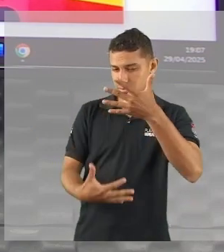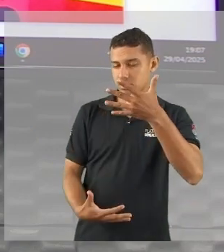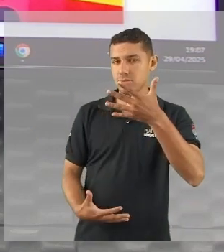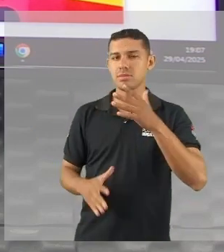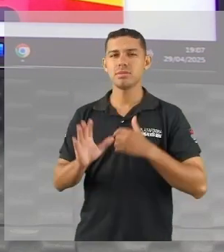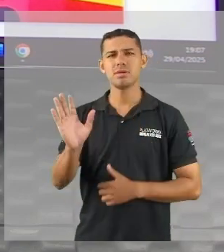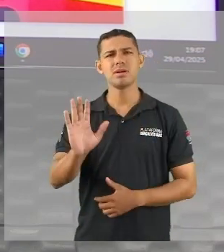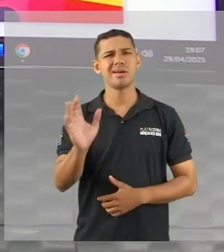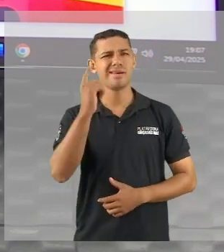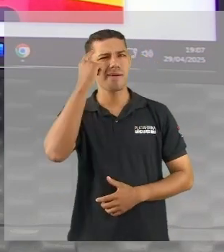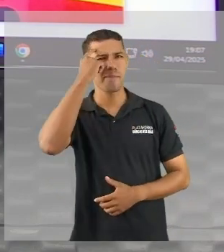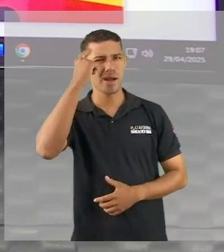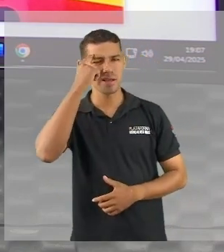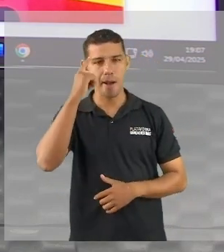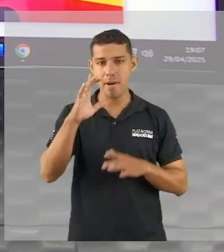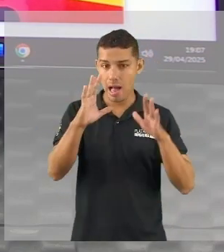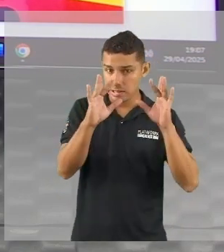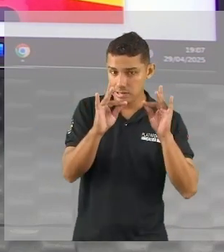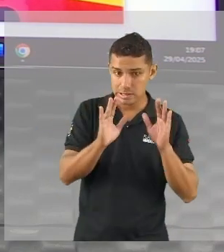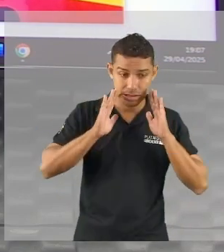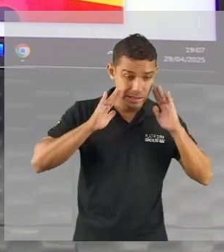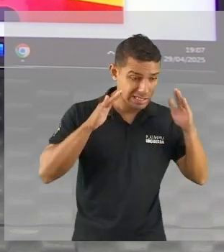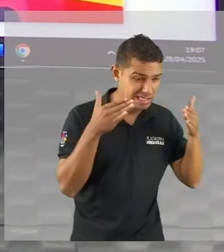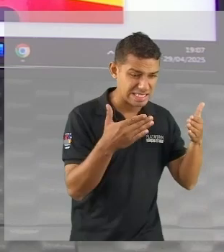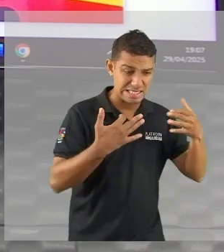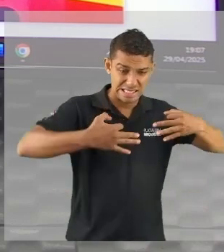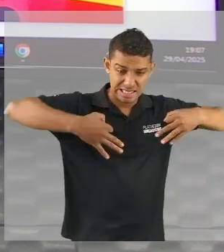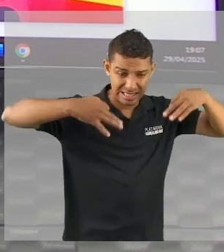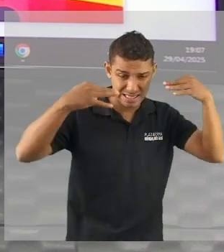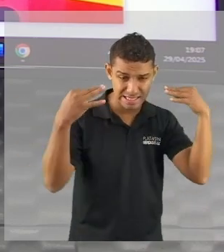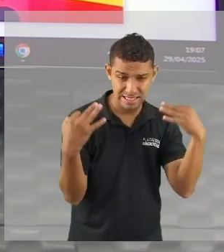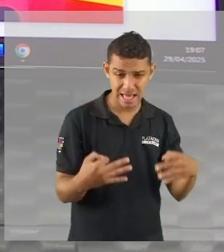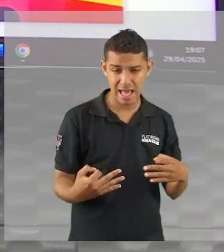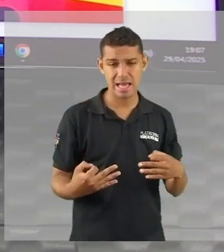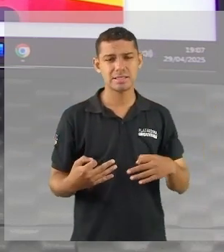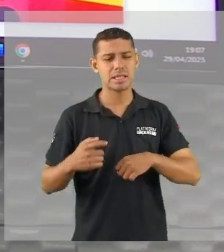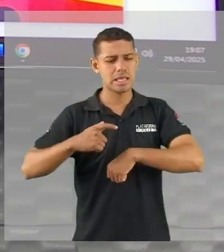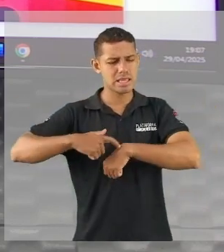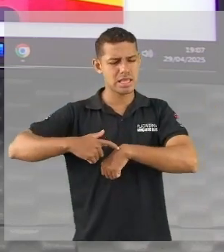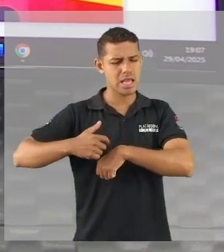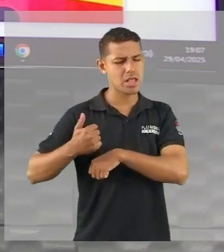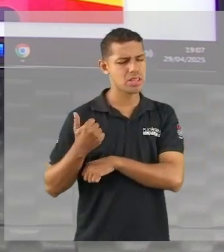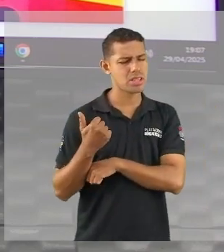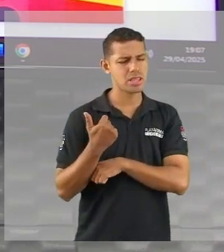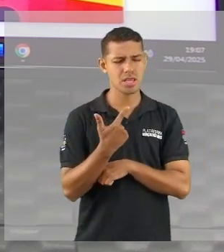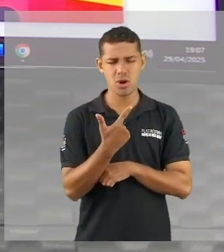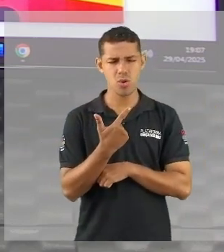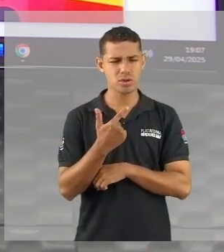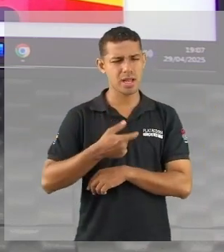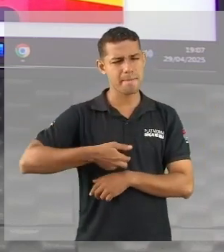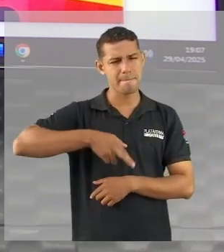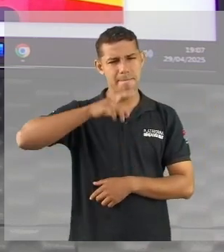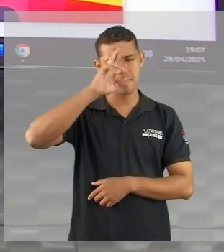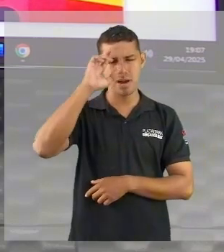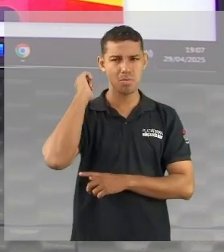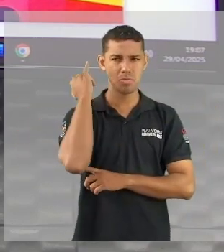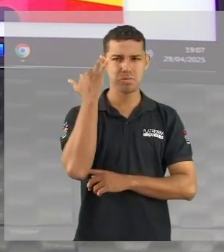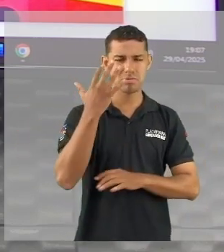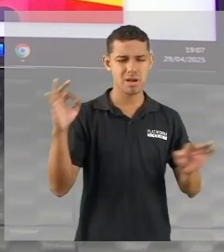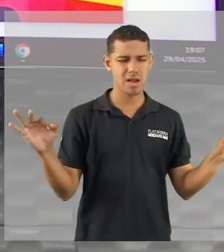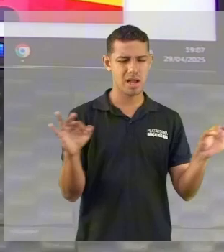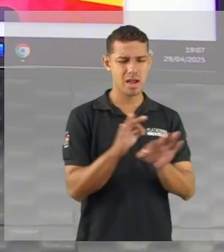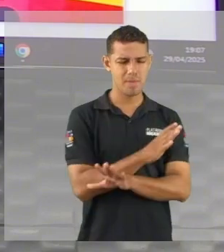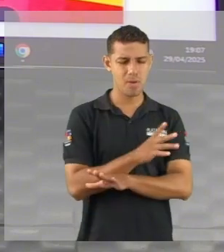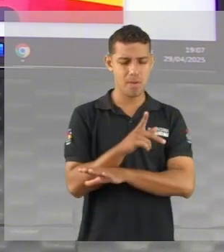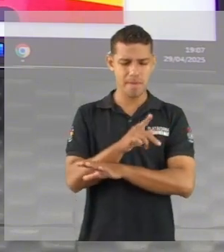há algo muito específico, olha, exatamente meia-noite e 1 minuto acabou a pré-história. Aí agora começou a história